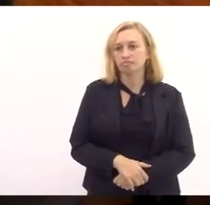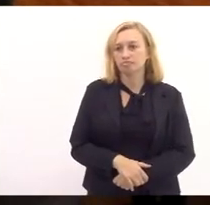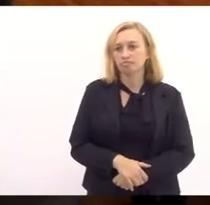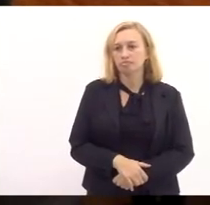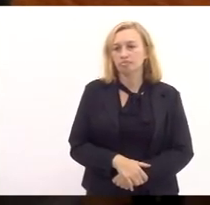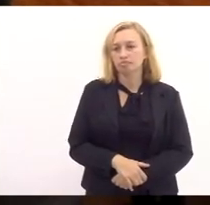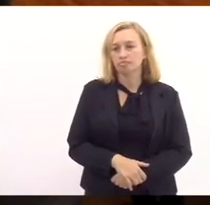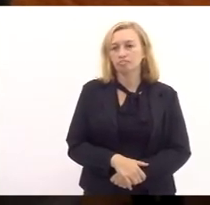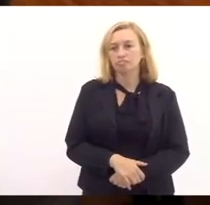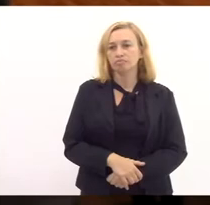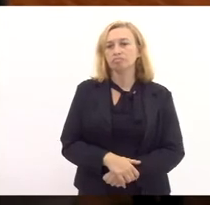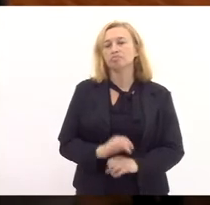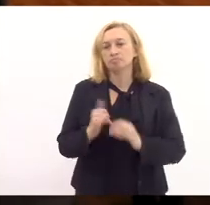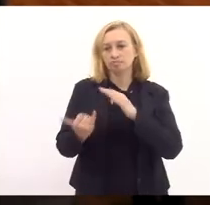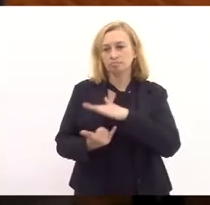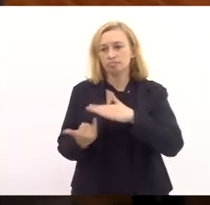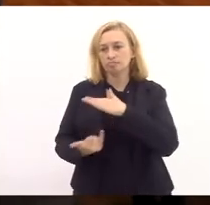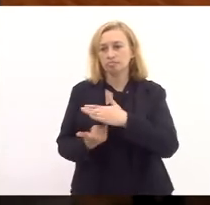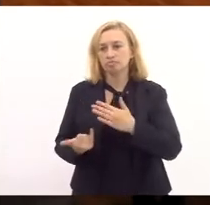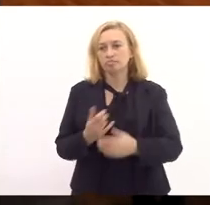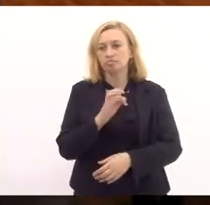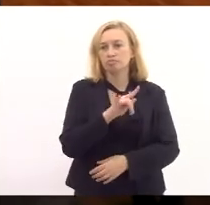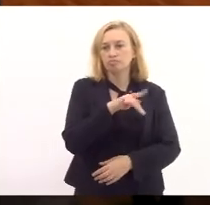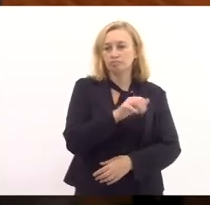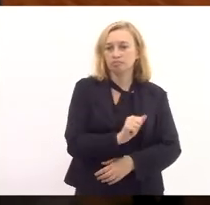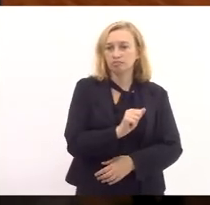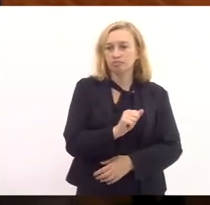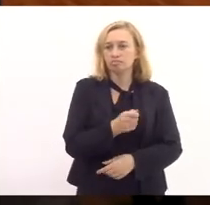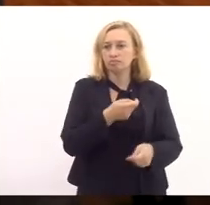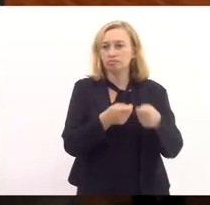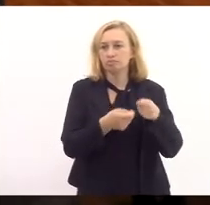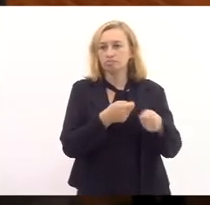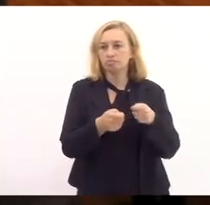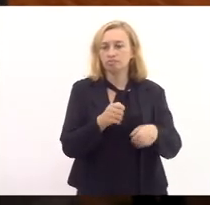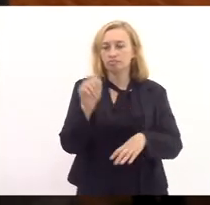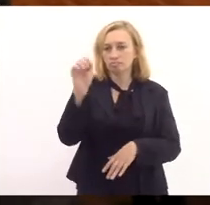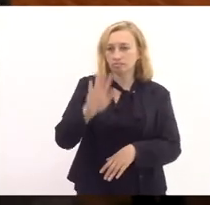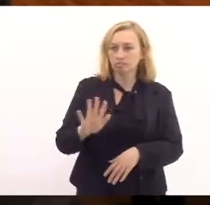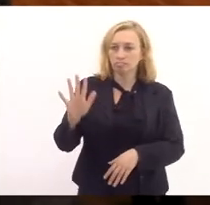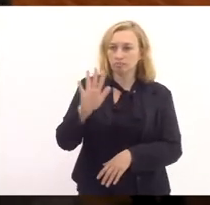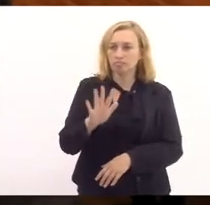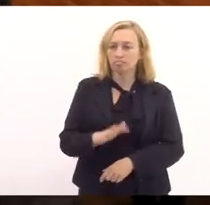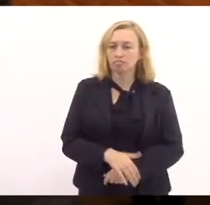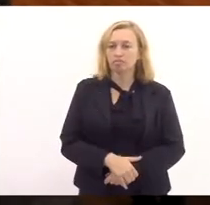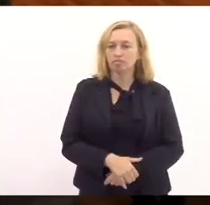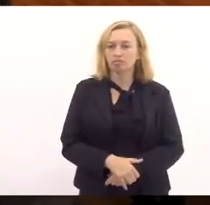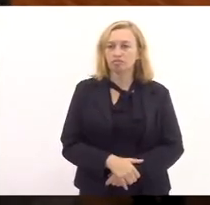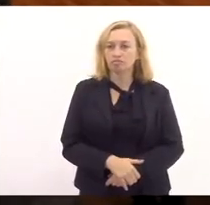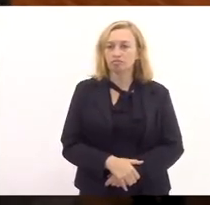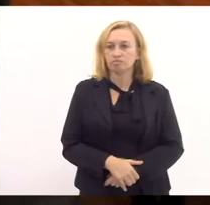É uma questão institucional que as agências reguladoras, do ponto de vista nacional,